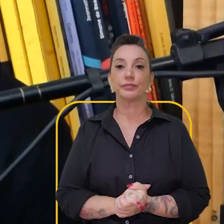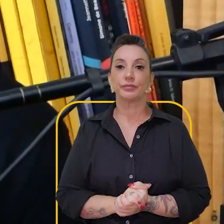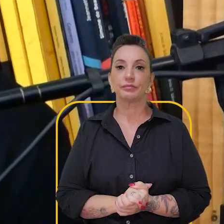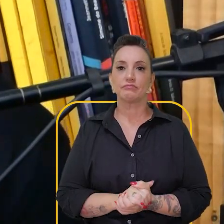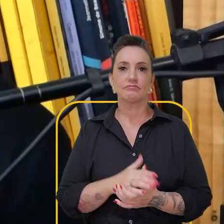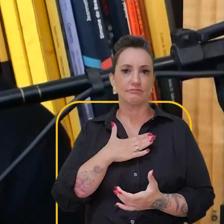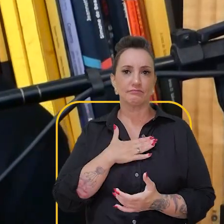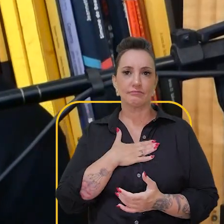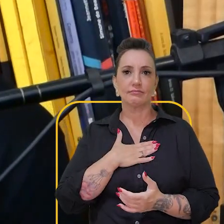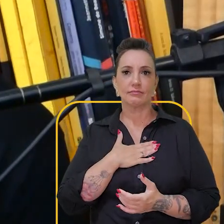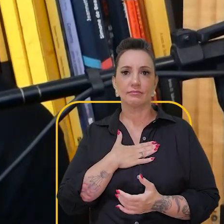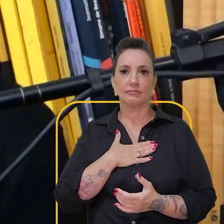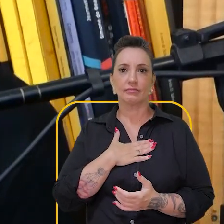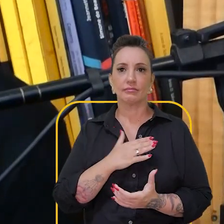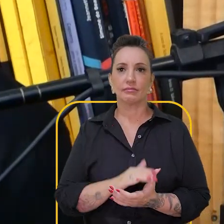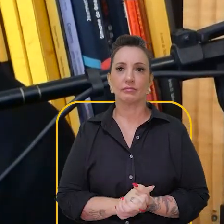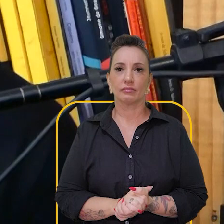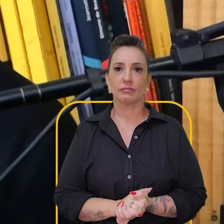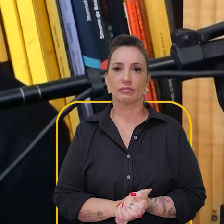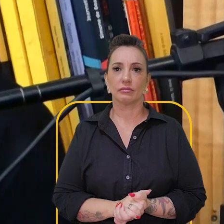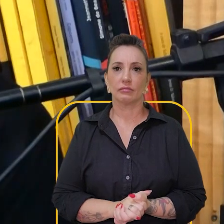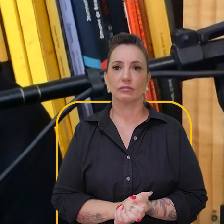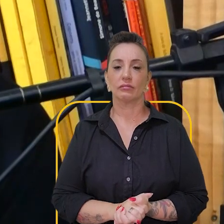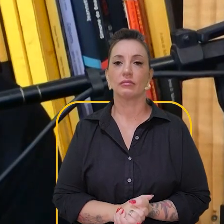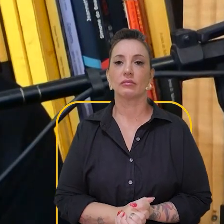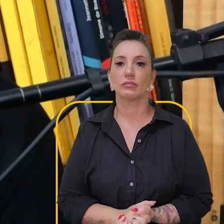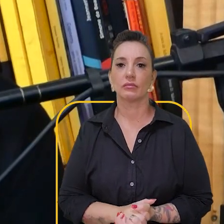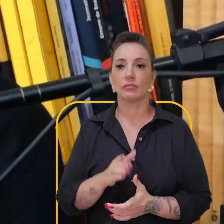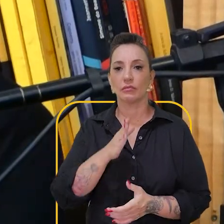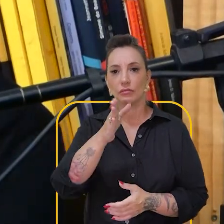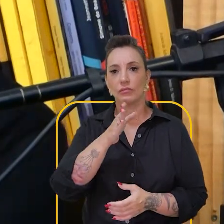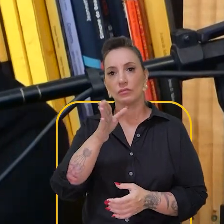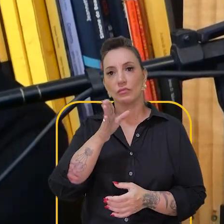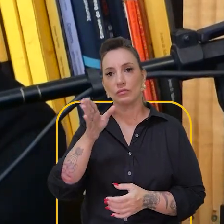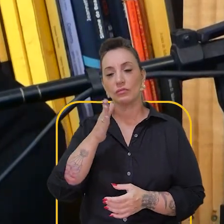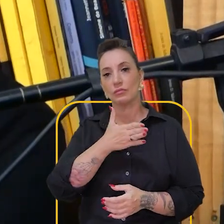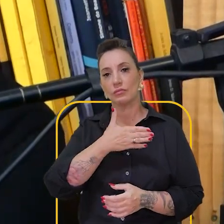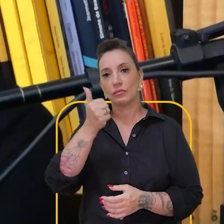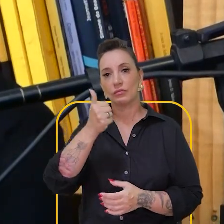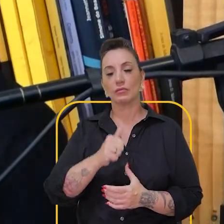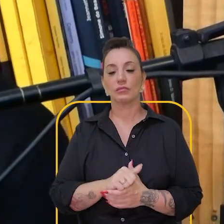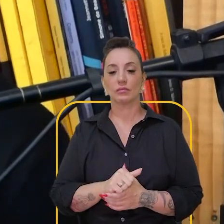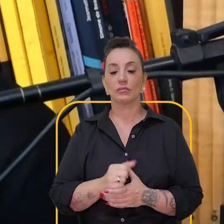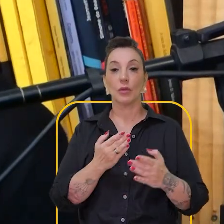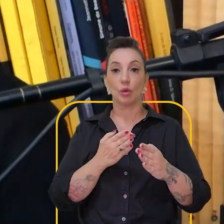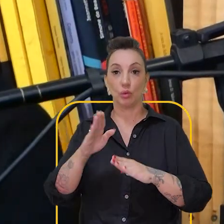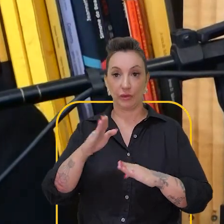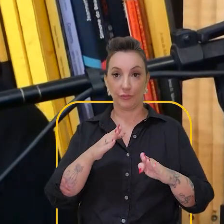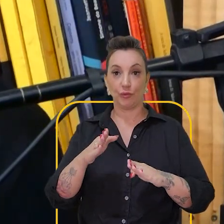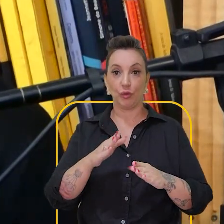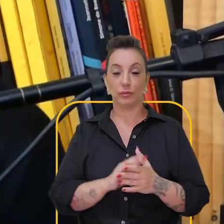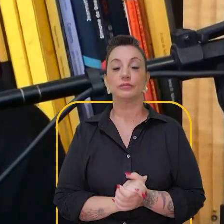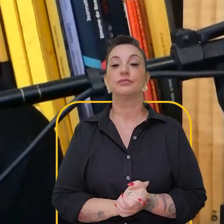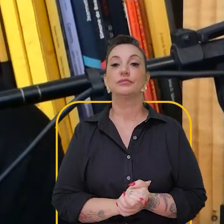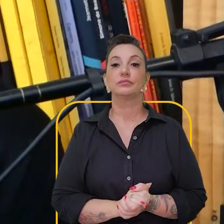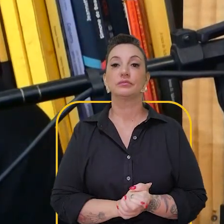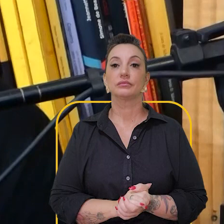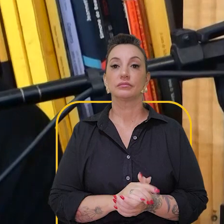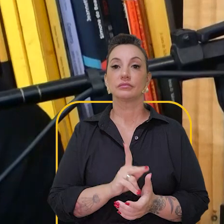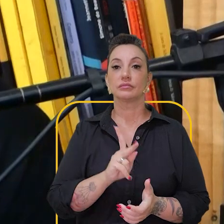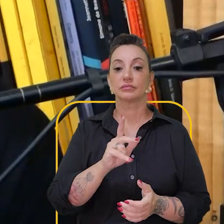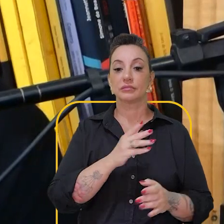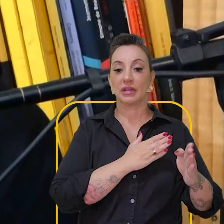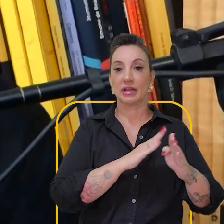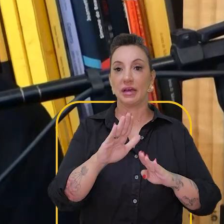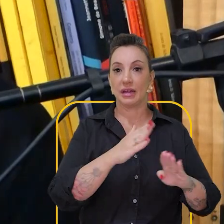confu vamos dizer assim no karatê eu tinha me separado do pessoal que tinha sido meus meus senseis né e acabei me desentendendo